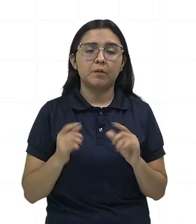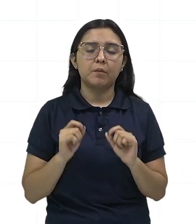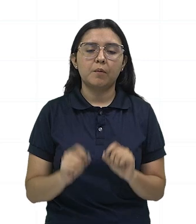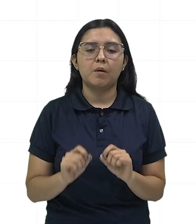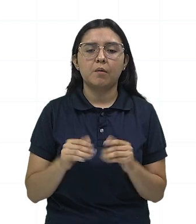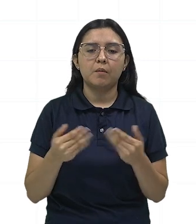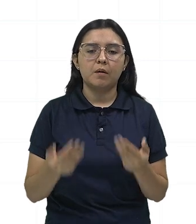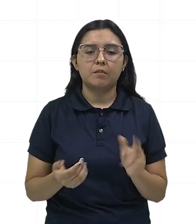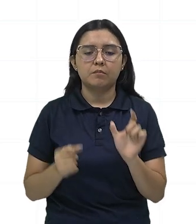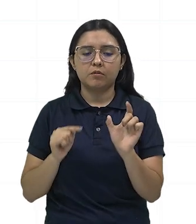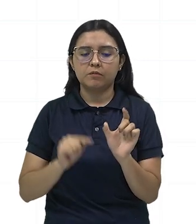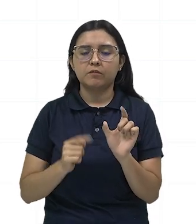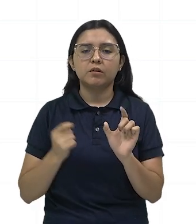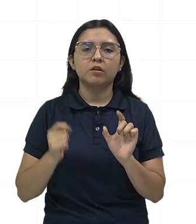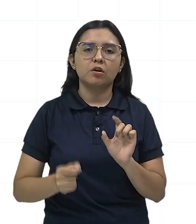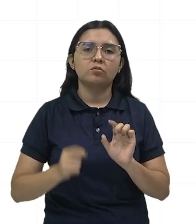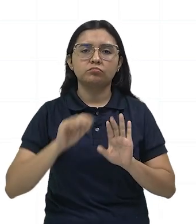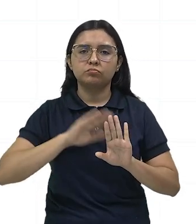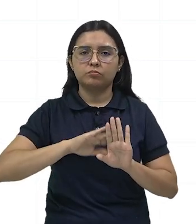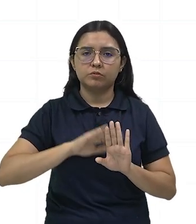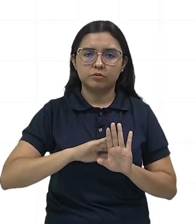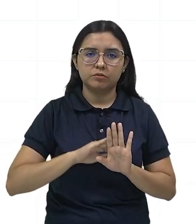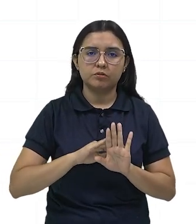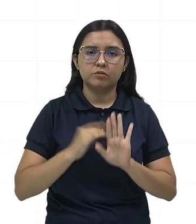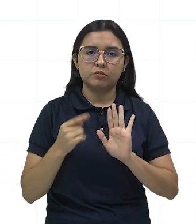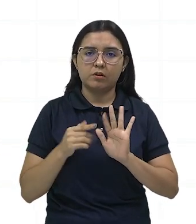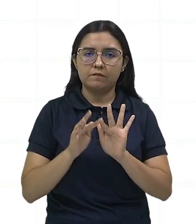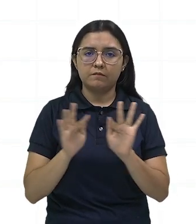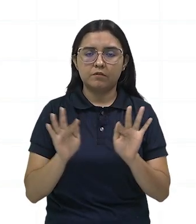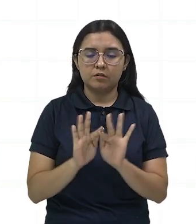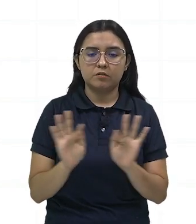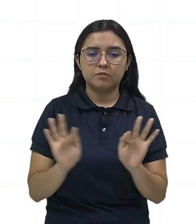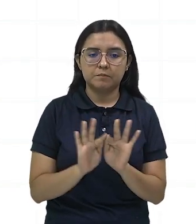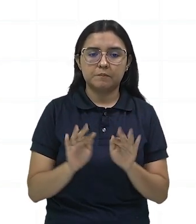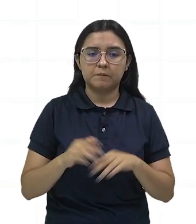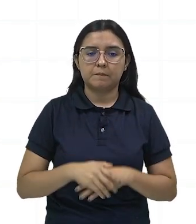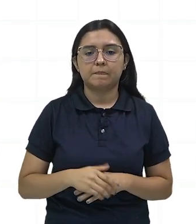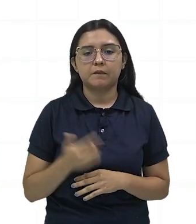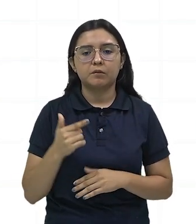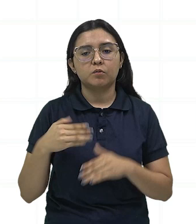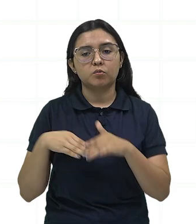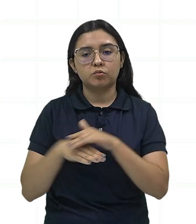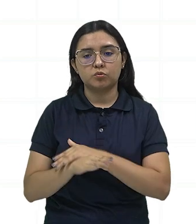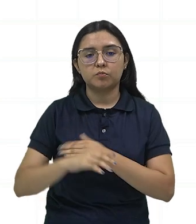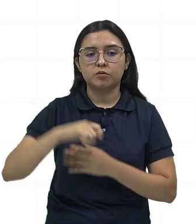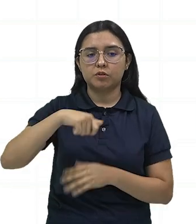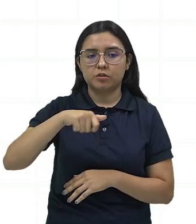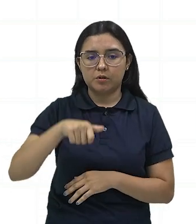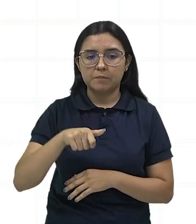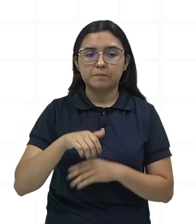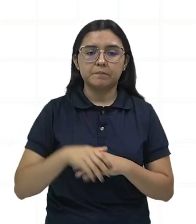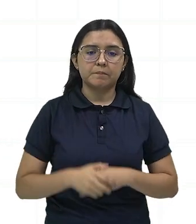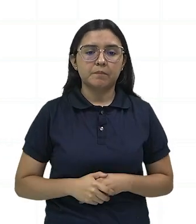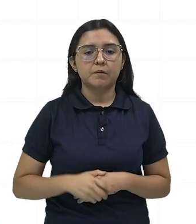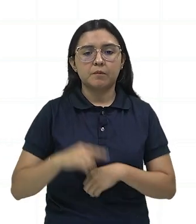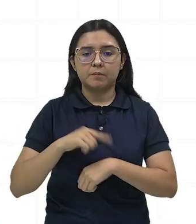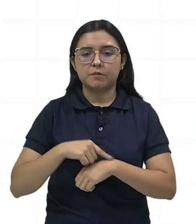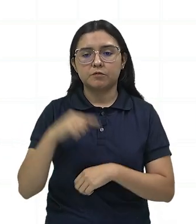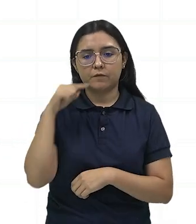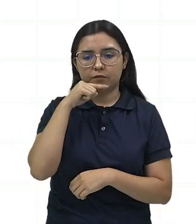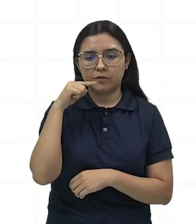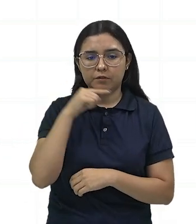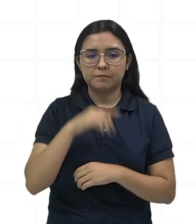que eu omiti, que eu escondi? Observem, eu não tenho o hábito de desligar a torneira enquanto escovo o dente. Eu tenho aqui o